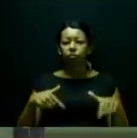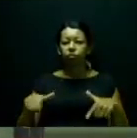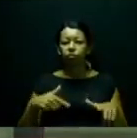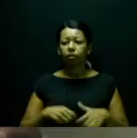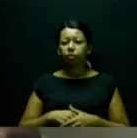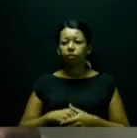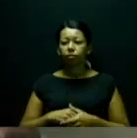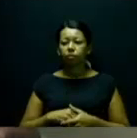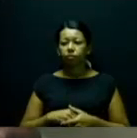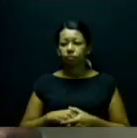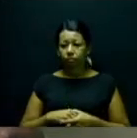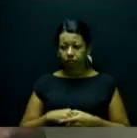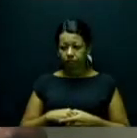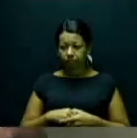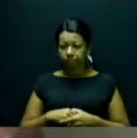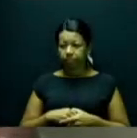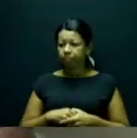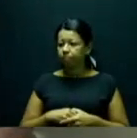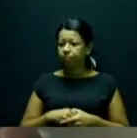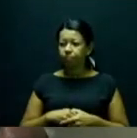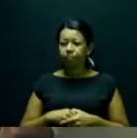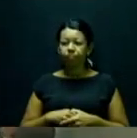trabalhos.